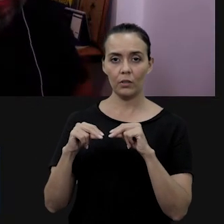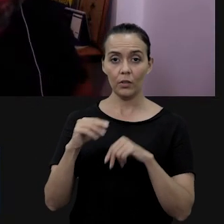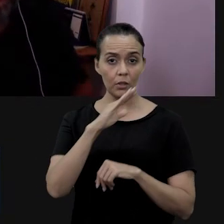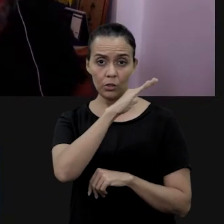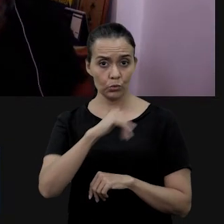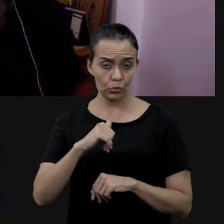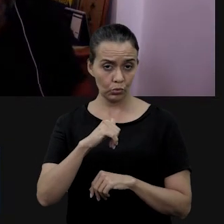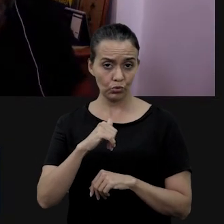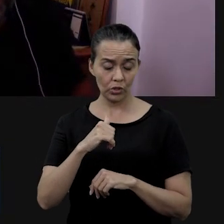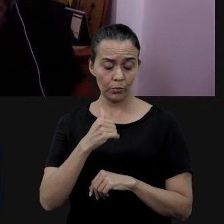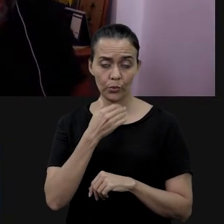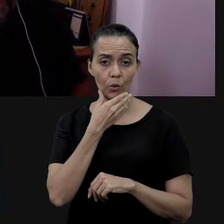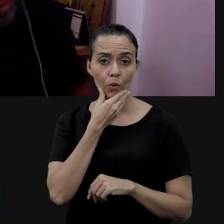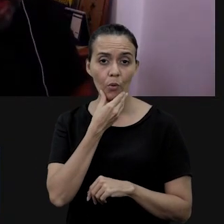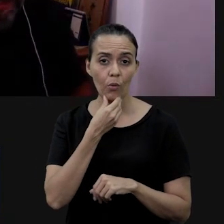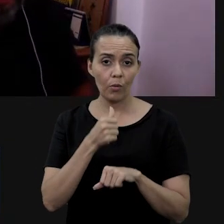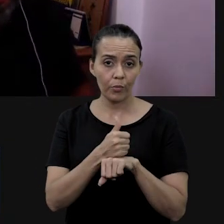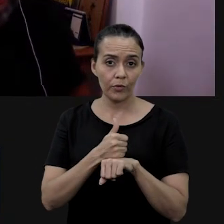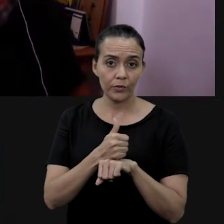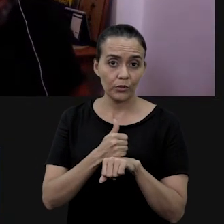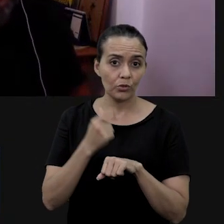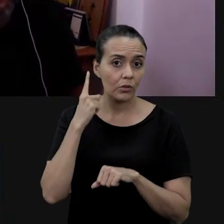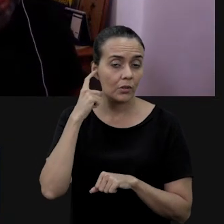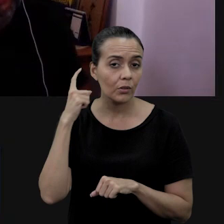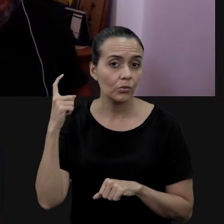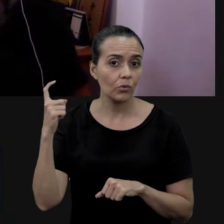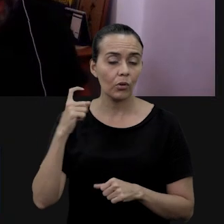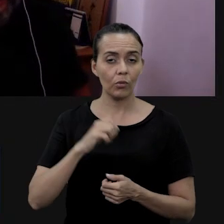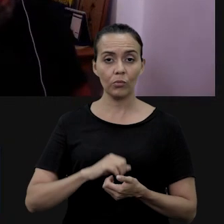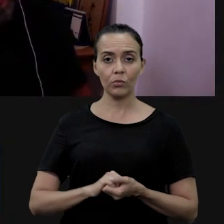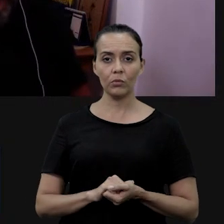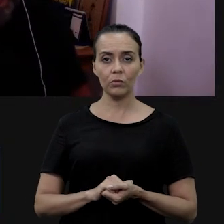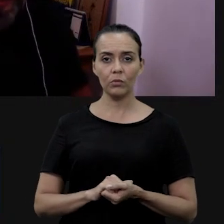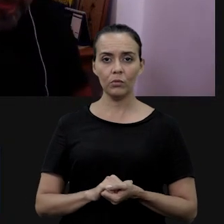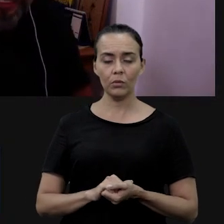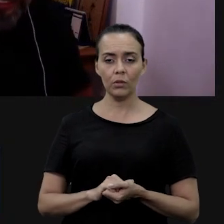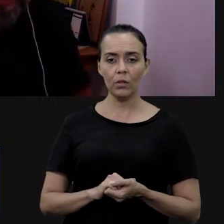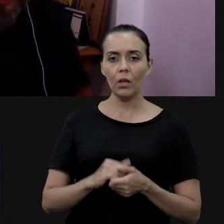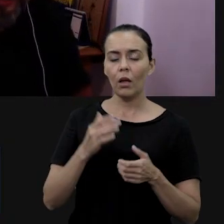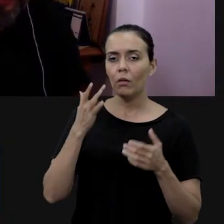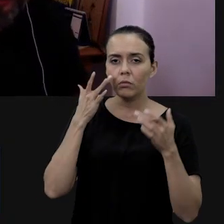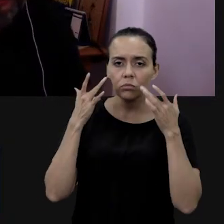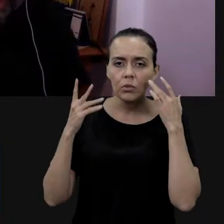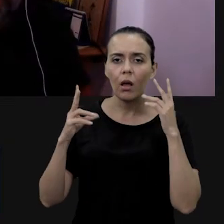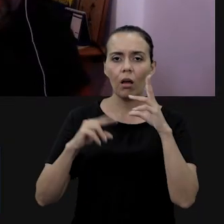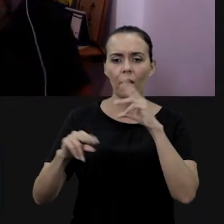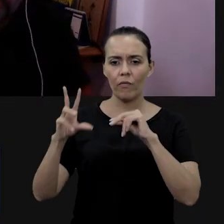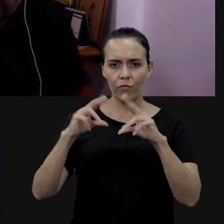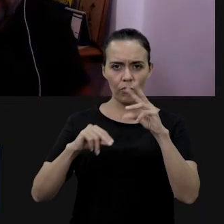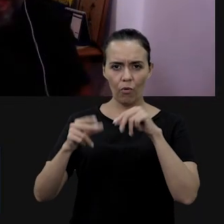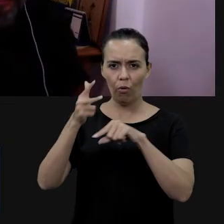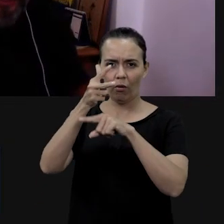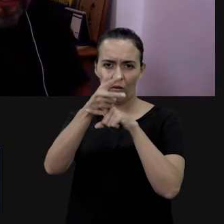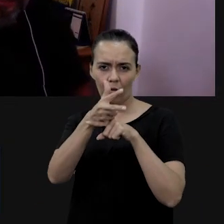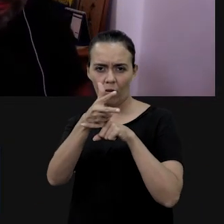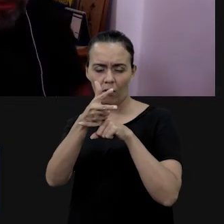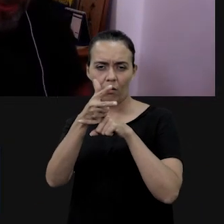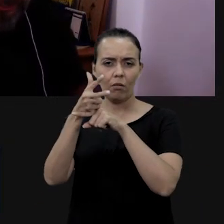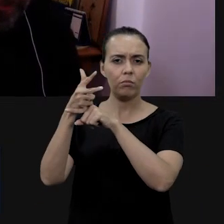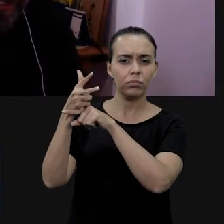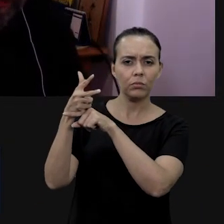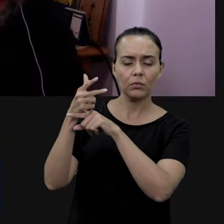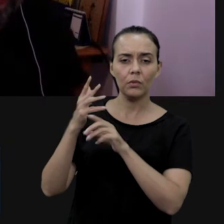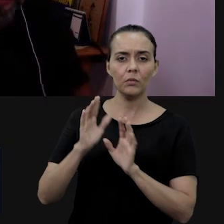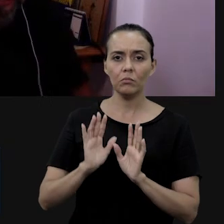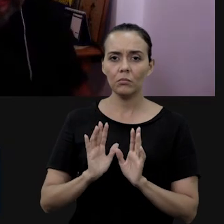gravar um diálogo aqui. E ninguém chamou o técnico. Então ele estava lá, captando ambiências e tal. E eles gravaram ali, não sei, de